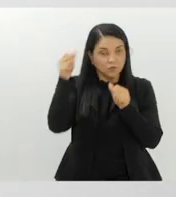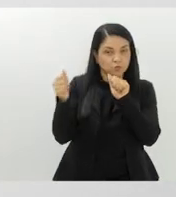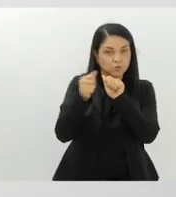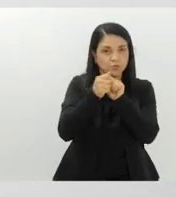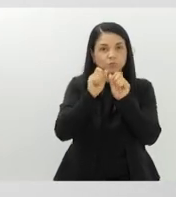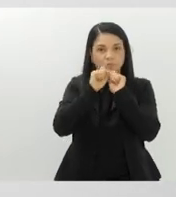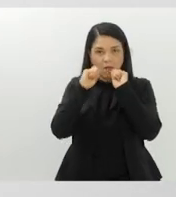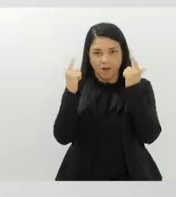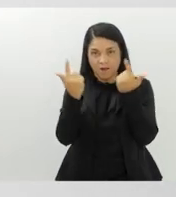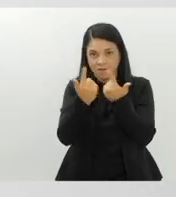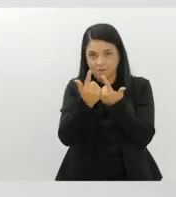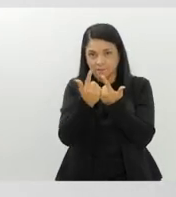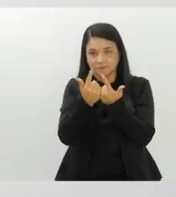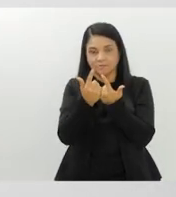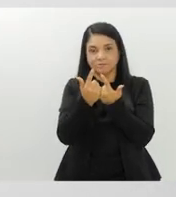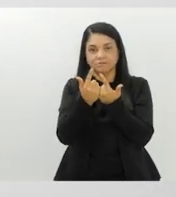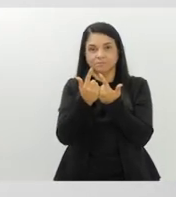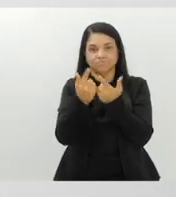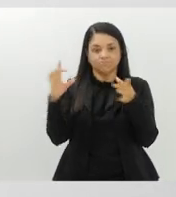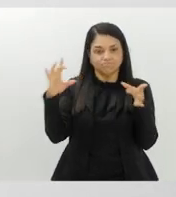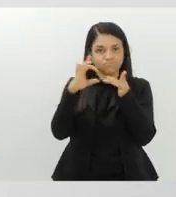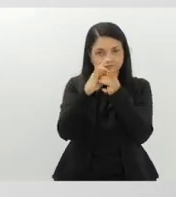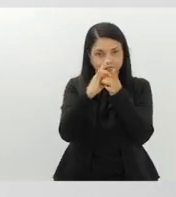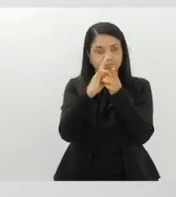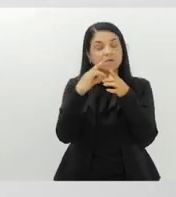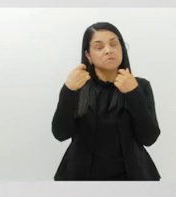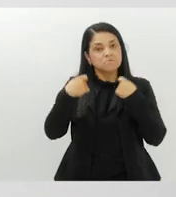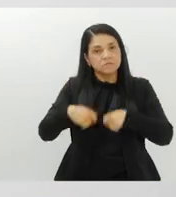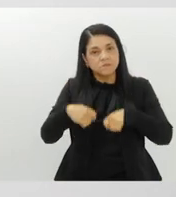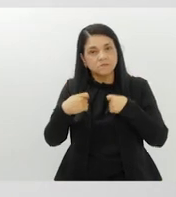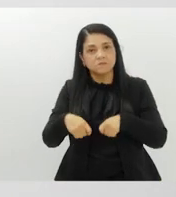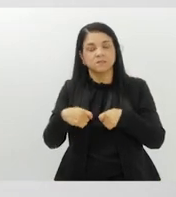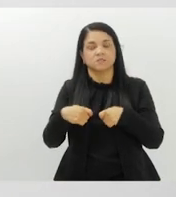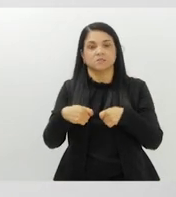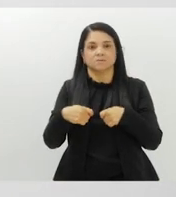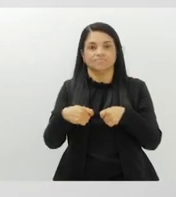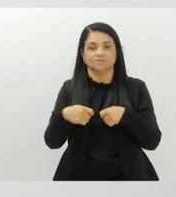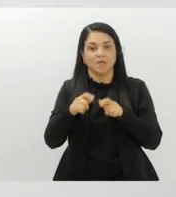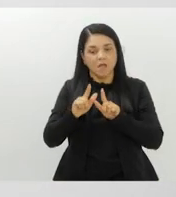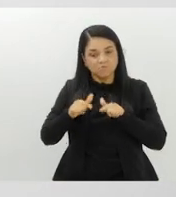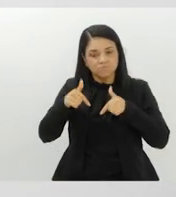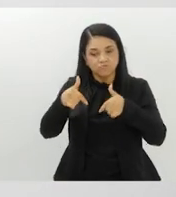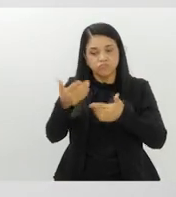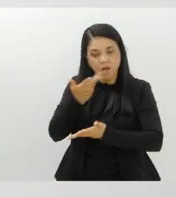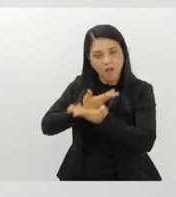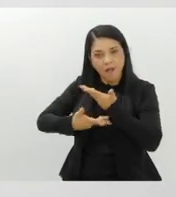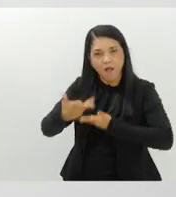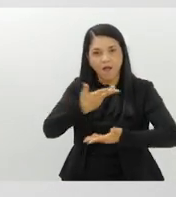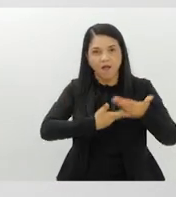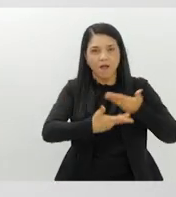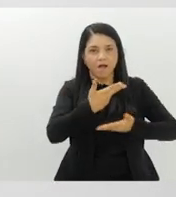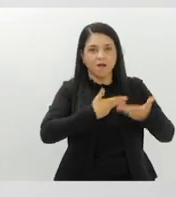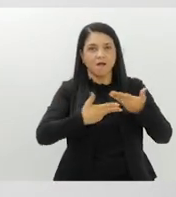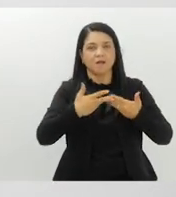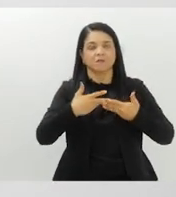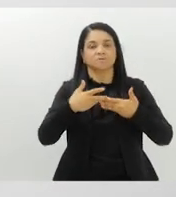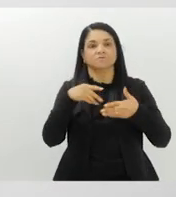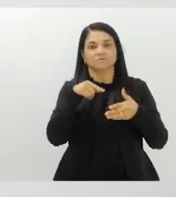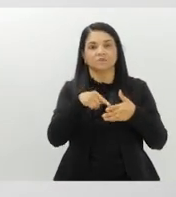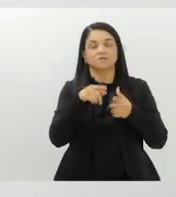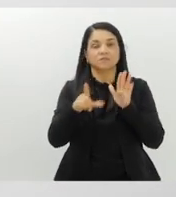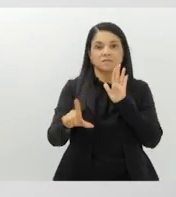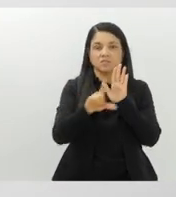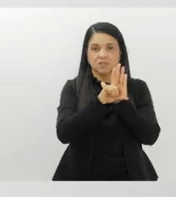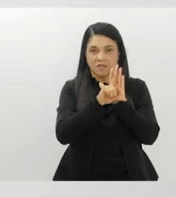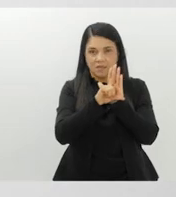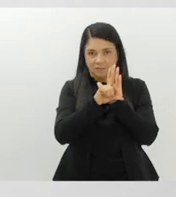LERJ, ela se faz totalmente necessária e ela precisa ser articulada a partir desses dispositivos legais